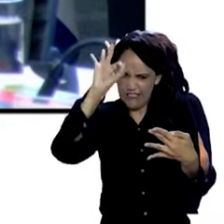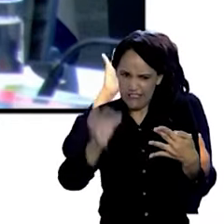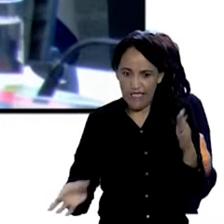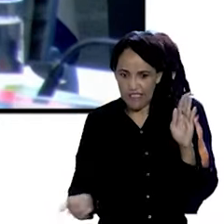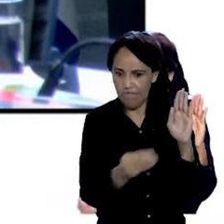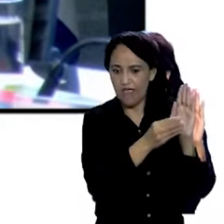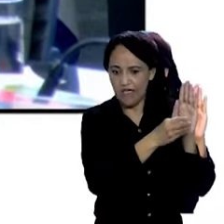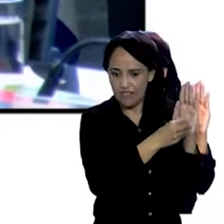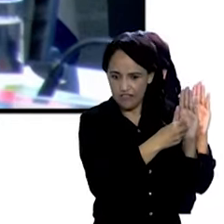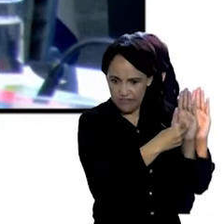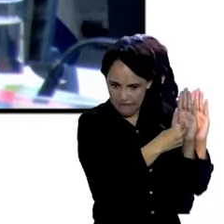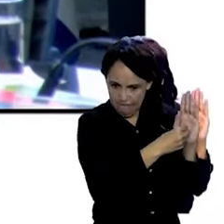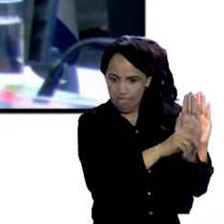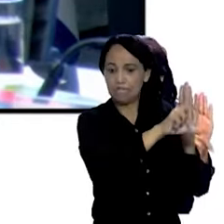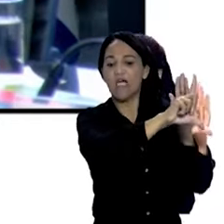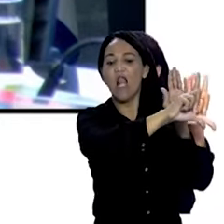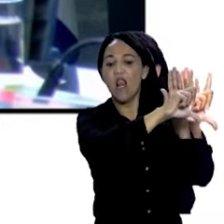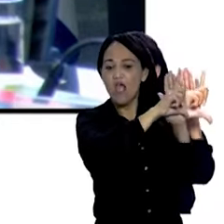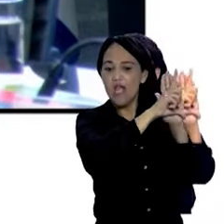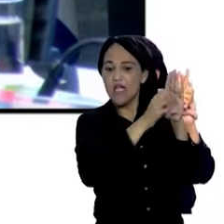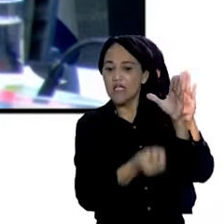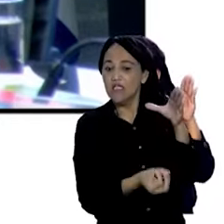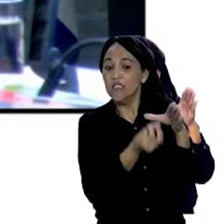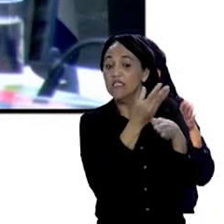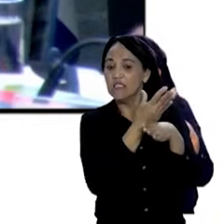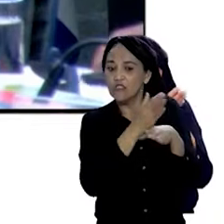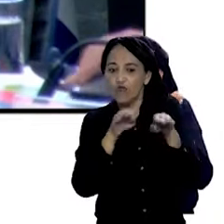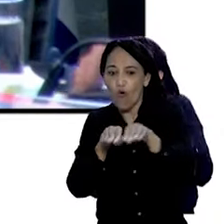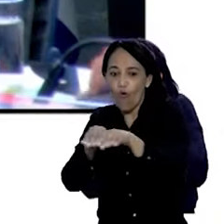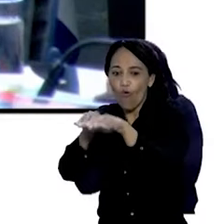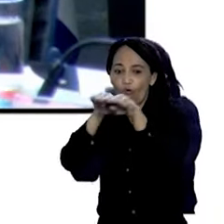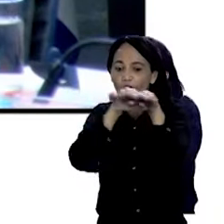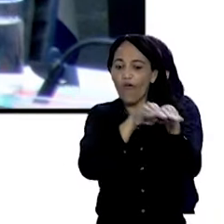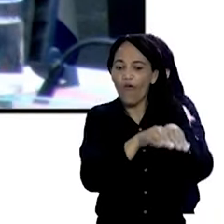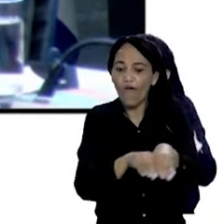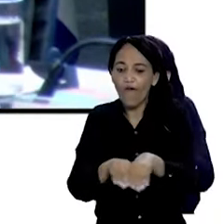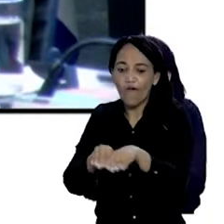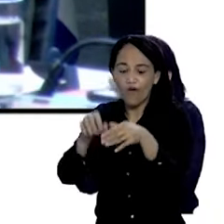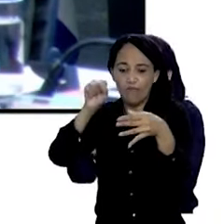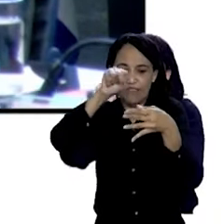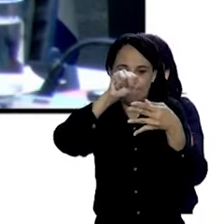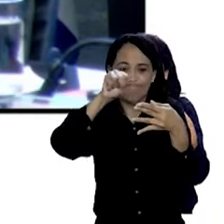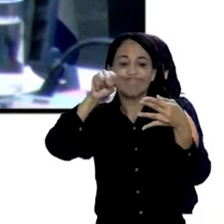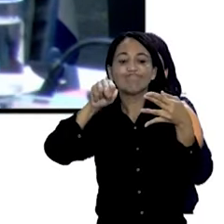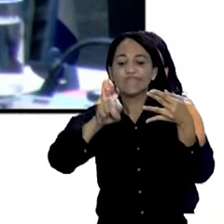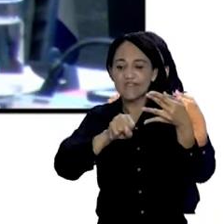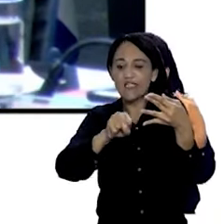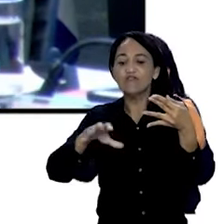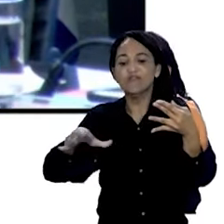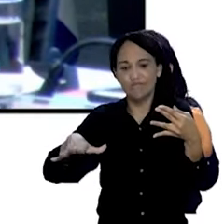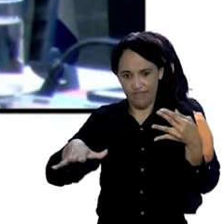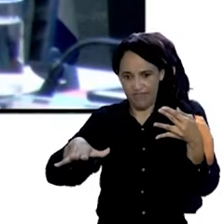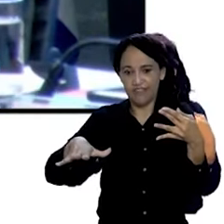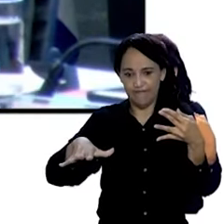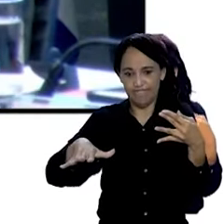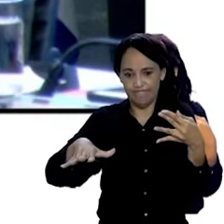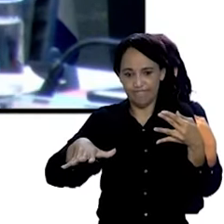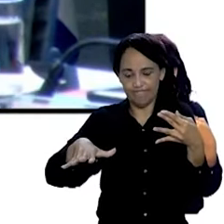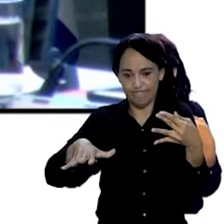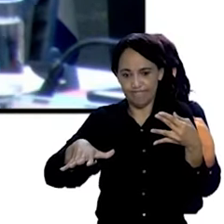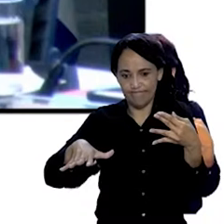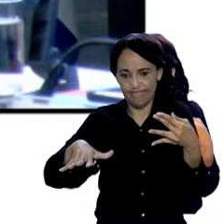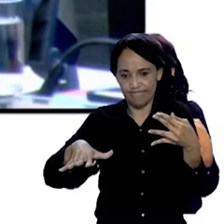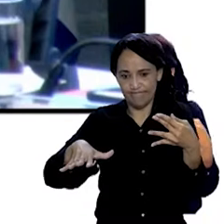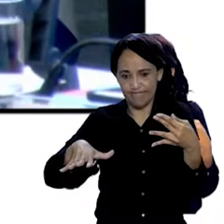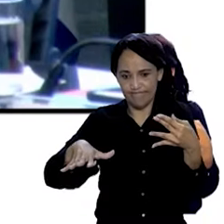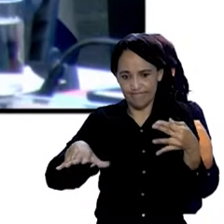jurídicas criando uniformidade na jurisprudência a visão da jurisprudência